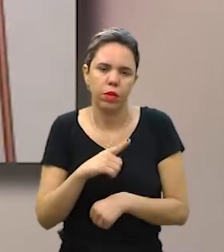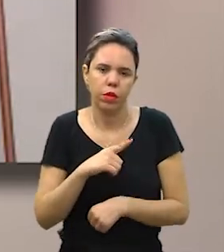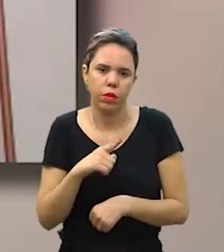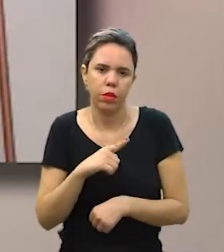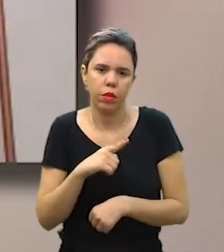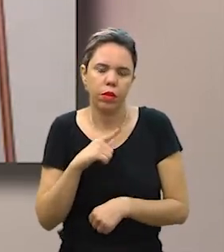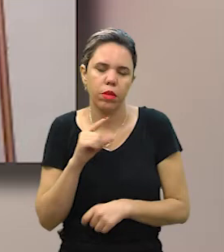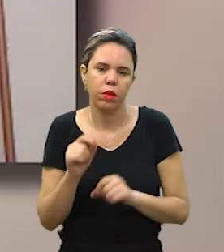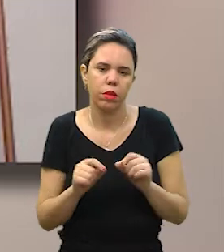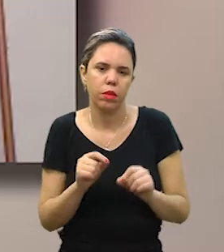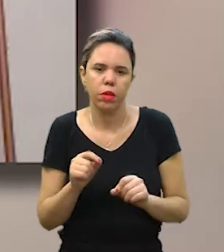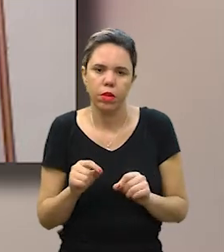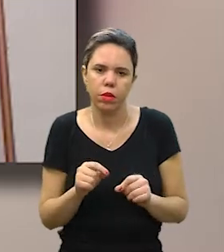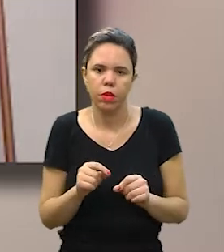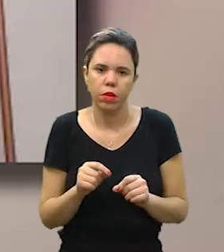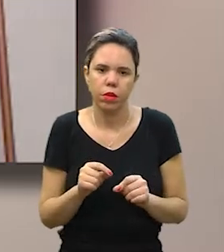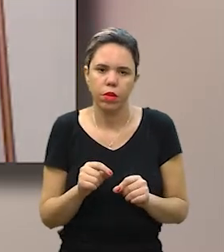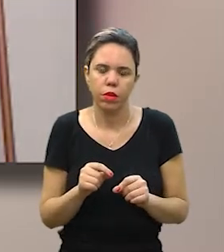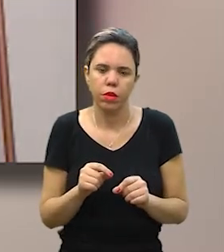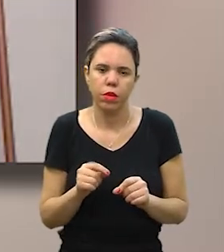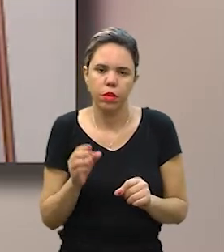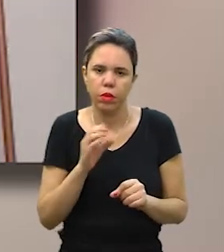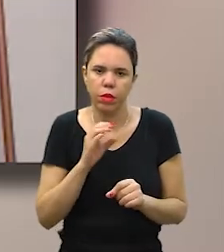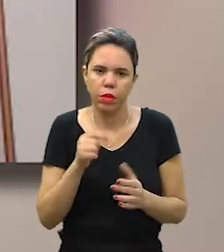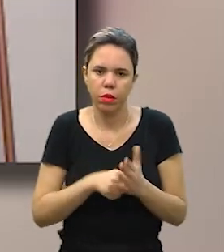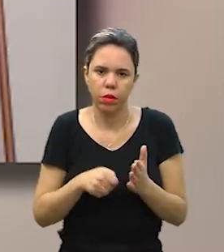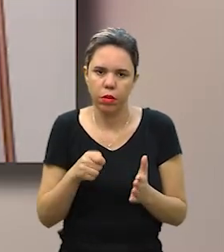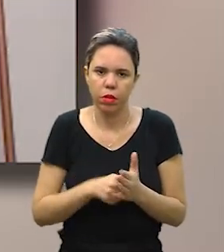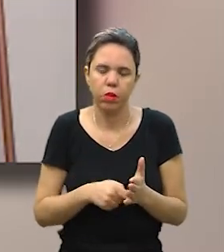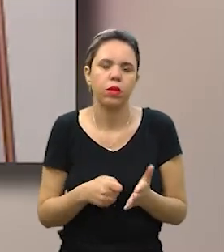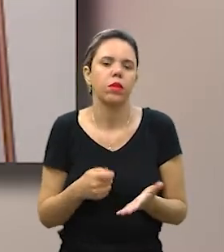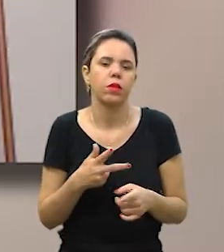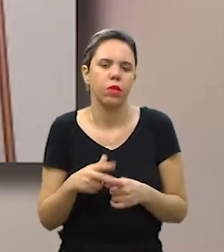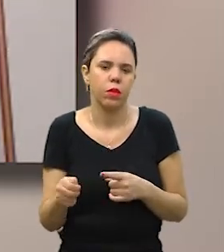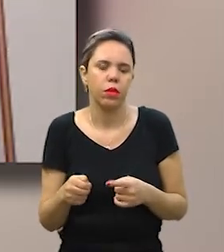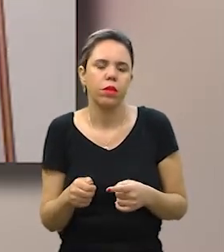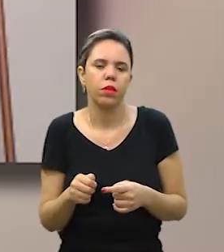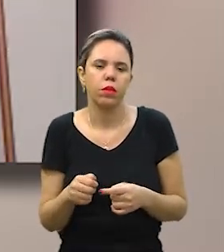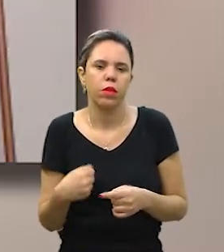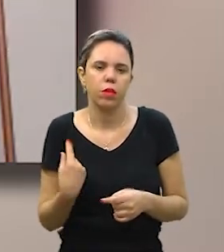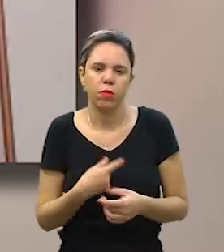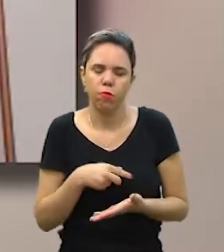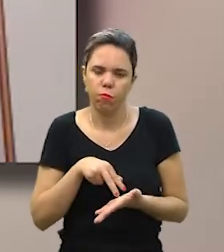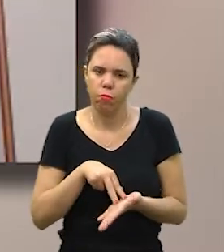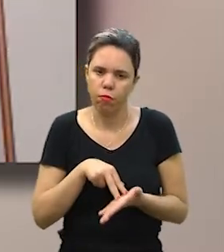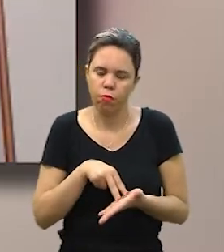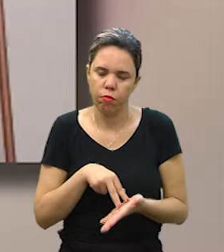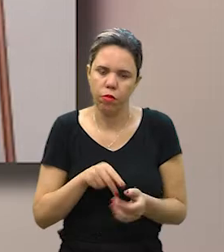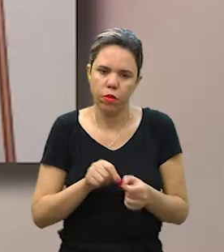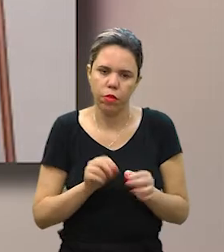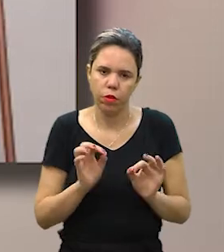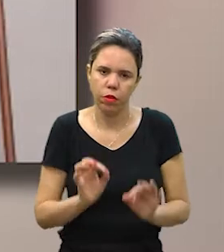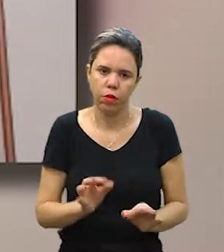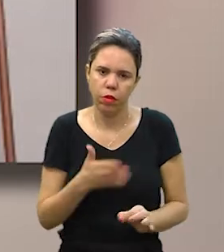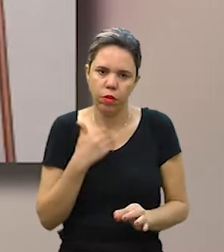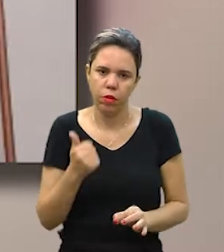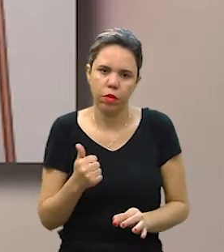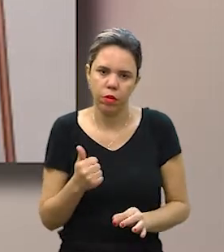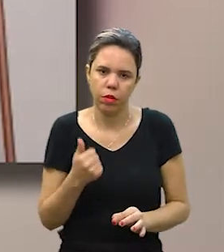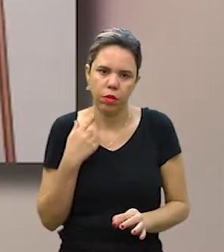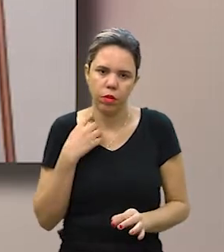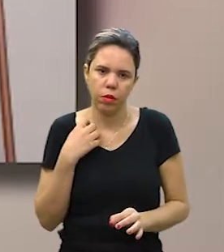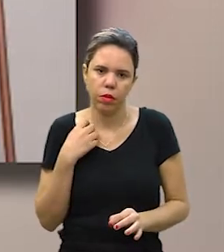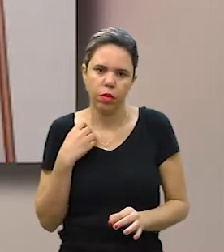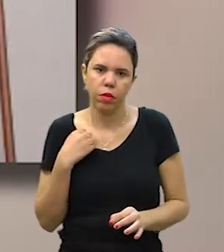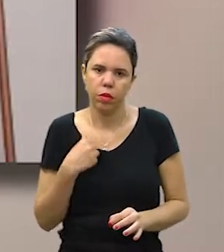tem que, digamos, correr atrás do prejuízo, ser firmes e fazer o melhor para